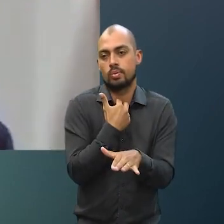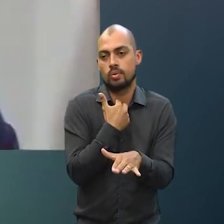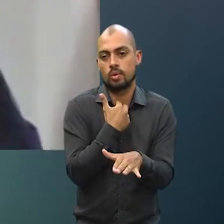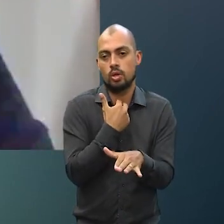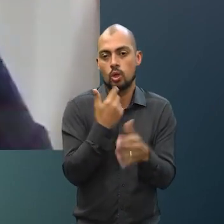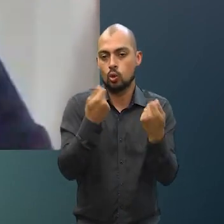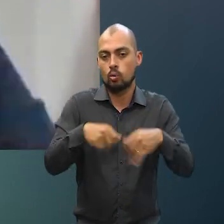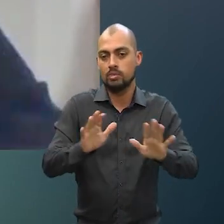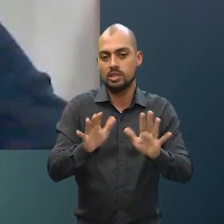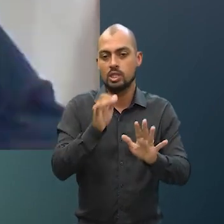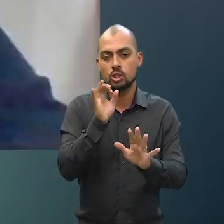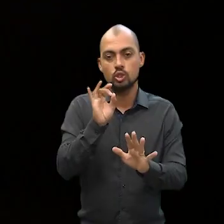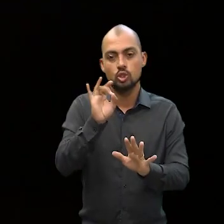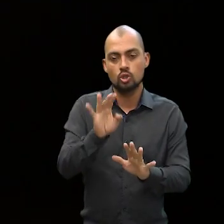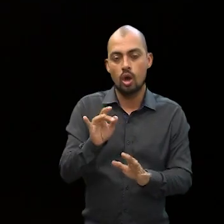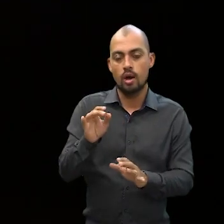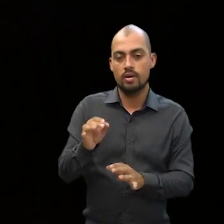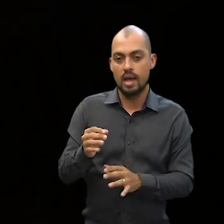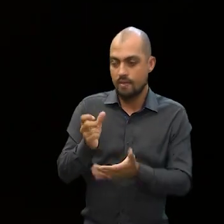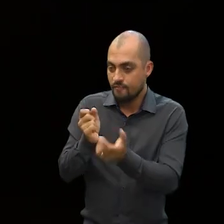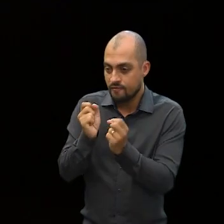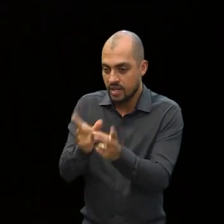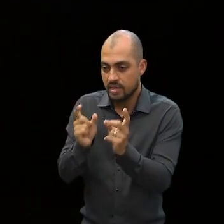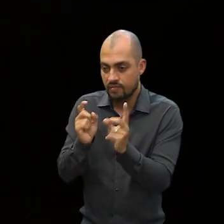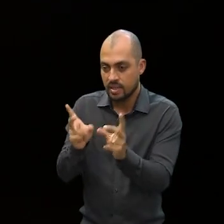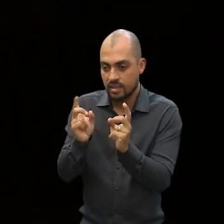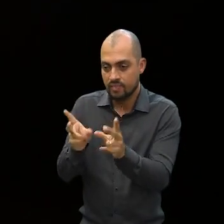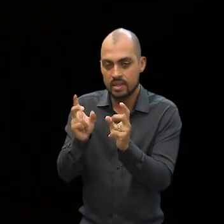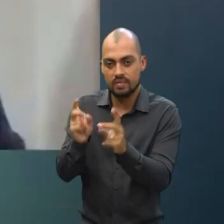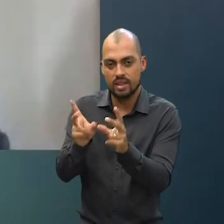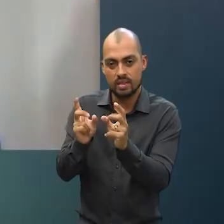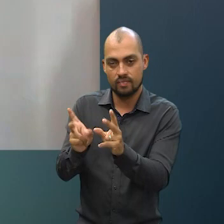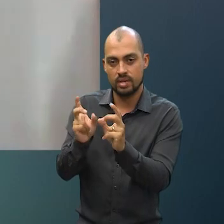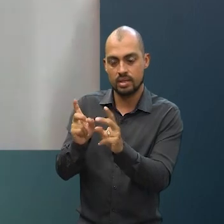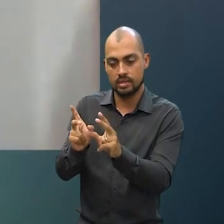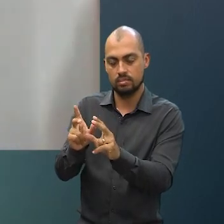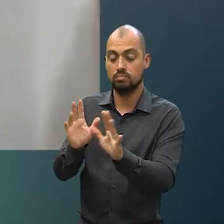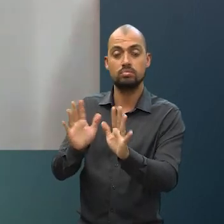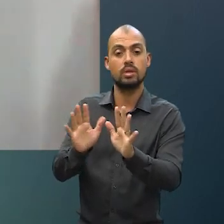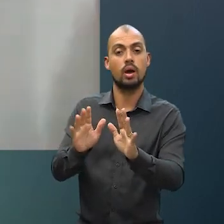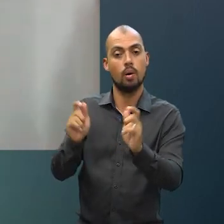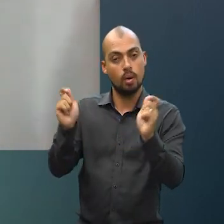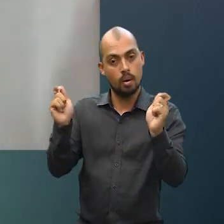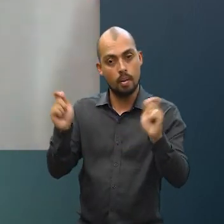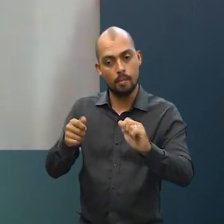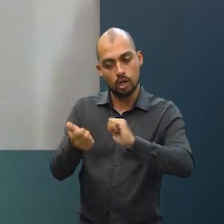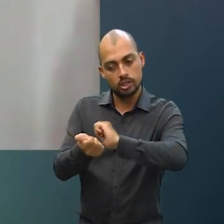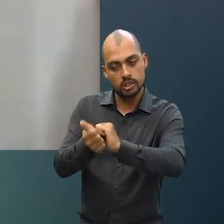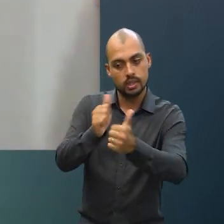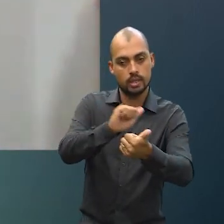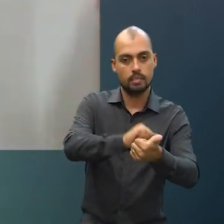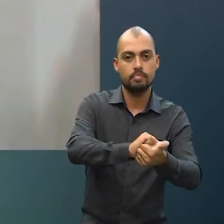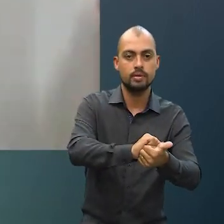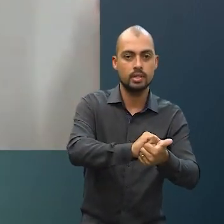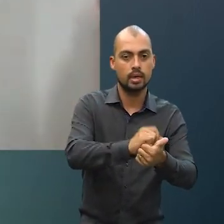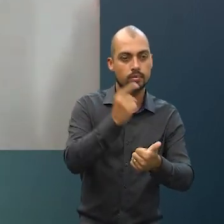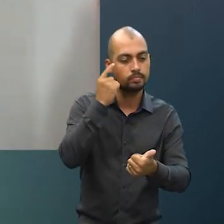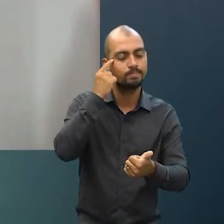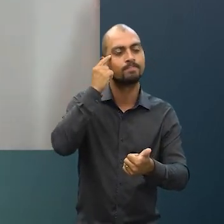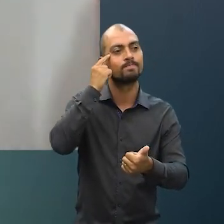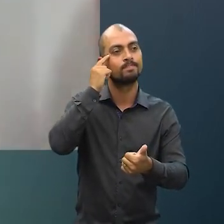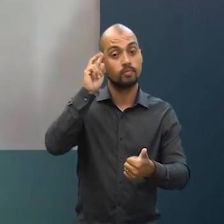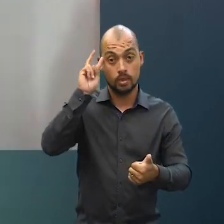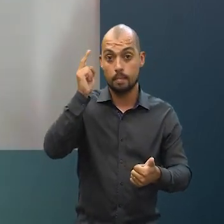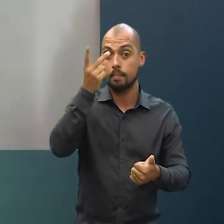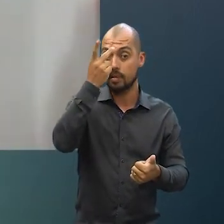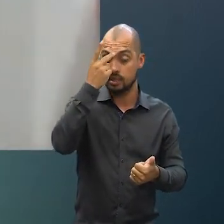a querer vender um produto que você está tendo uma alta saída, mas você pode também por uma outra linha, que é repensar o seu